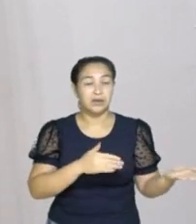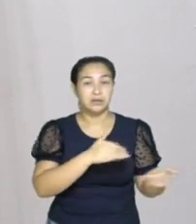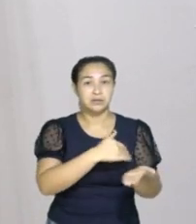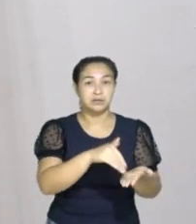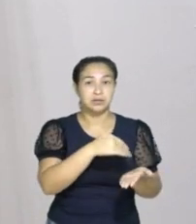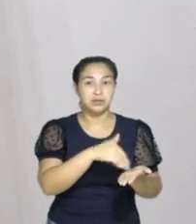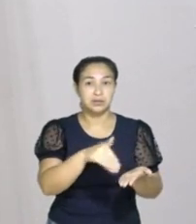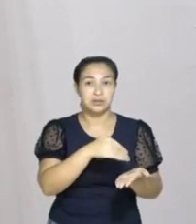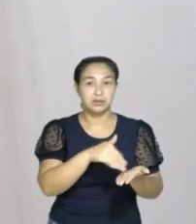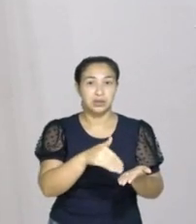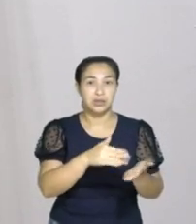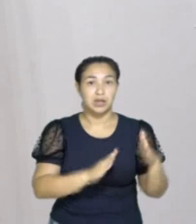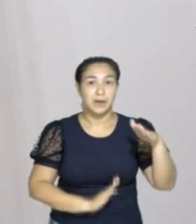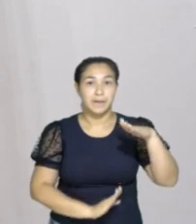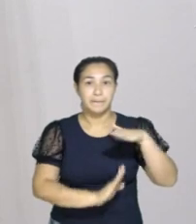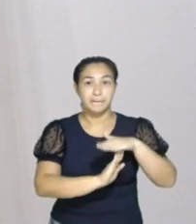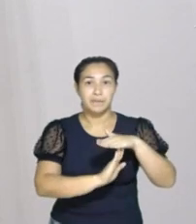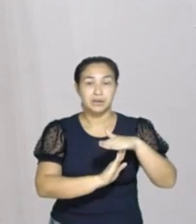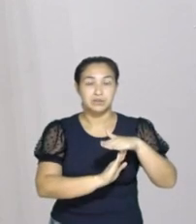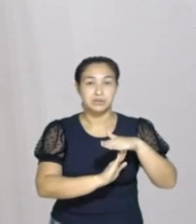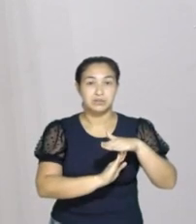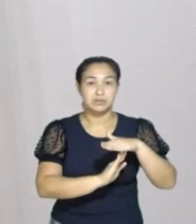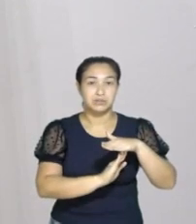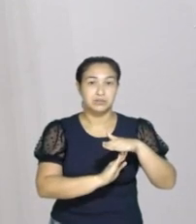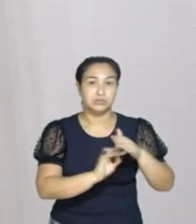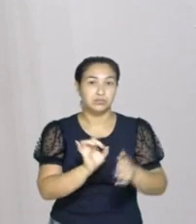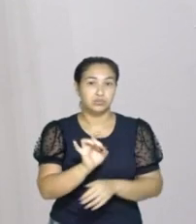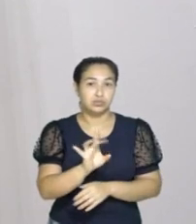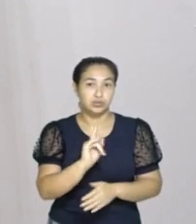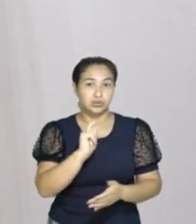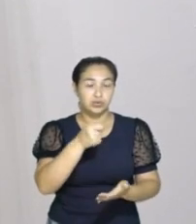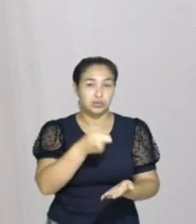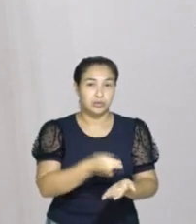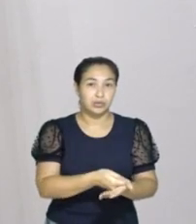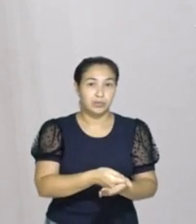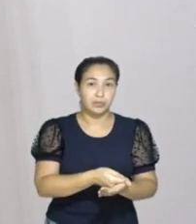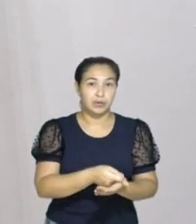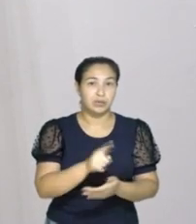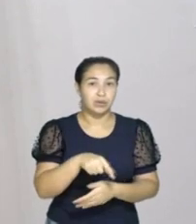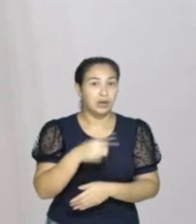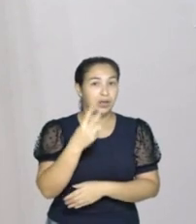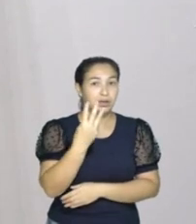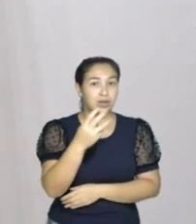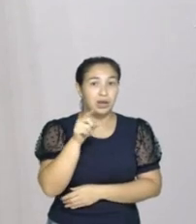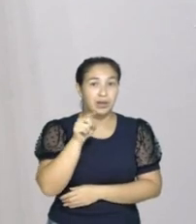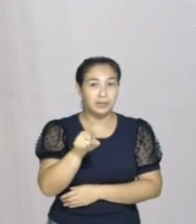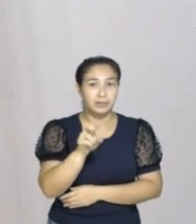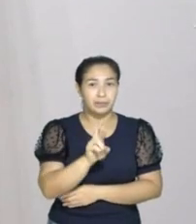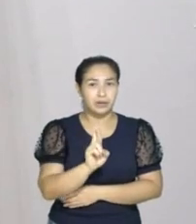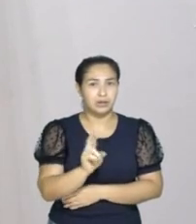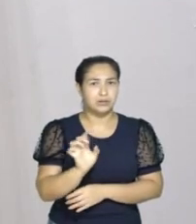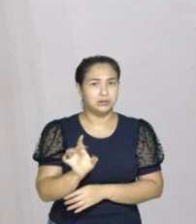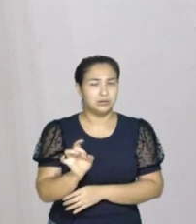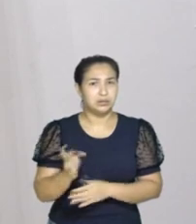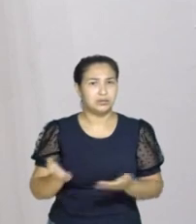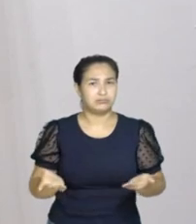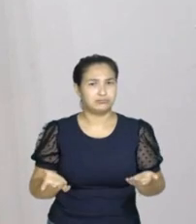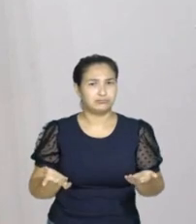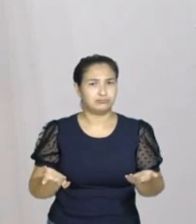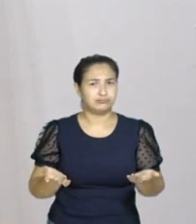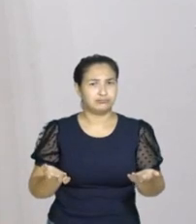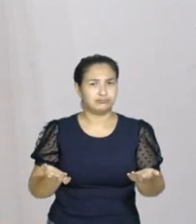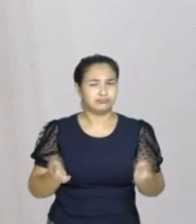onde o máximo de comissão paga a um servidor é de r$ 3000 então tem uma diferença